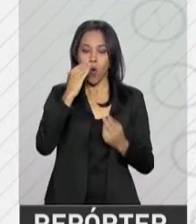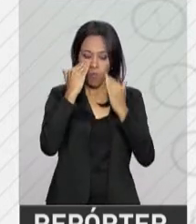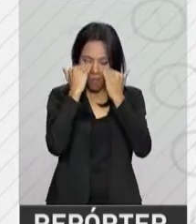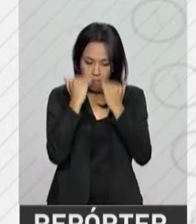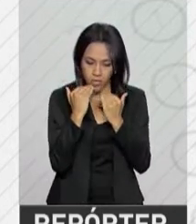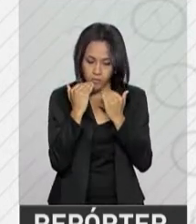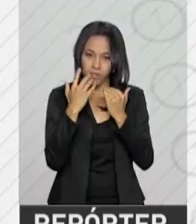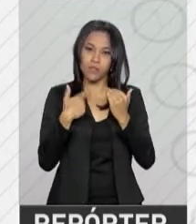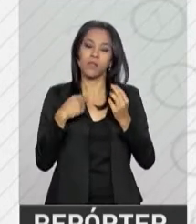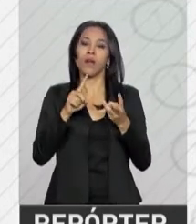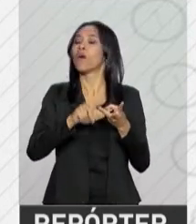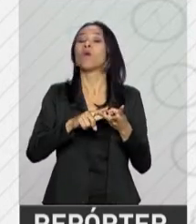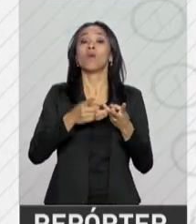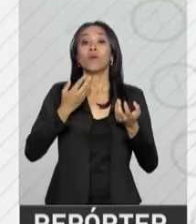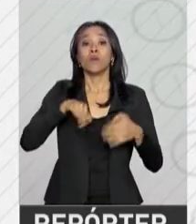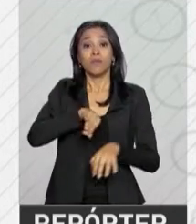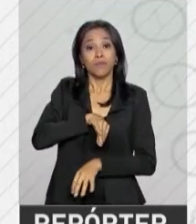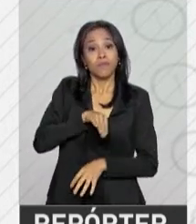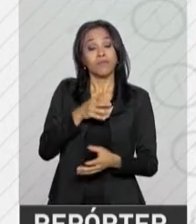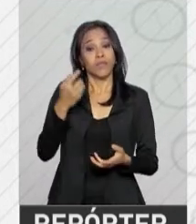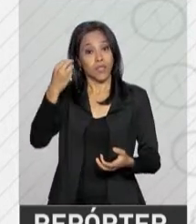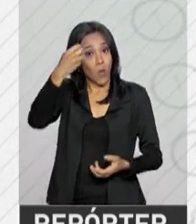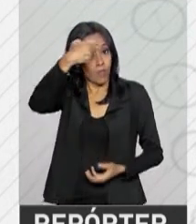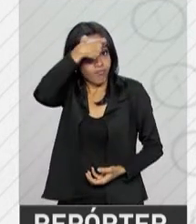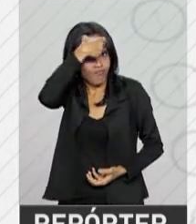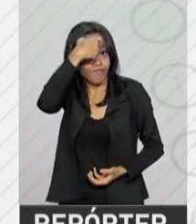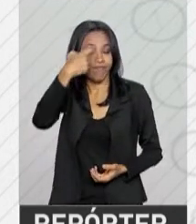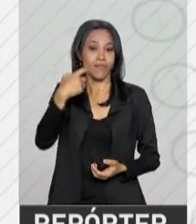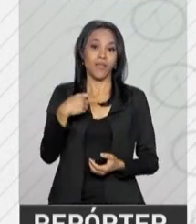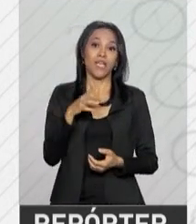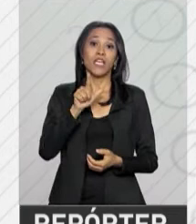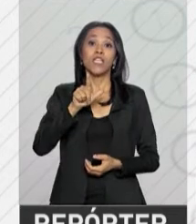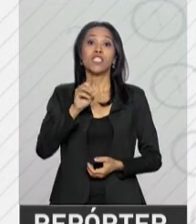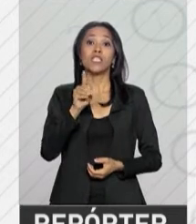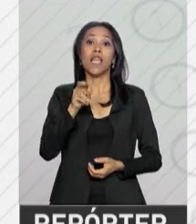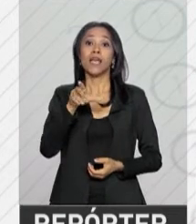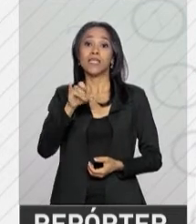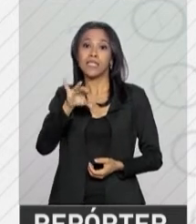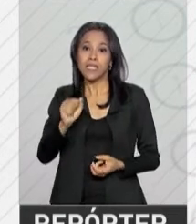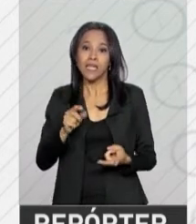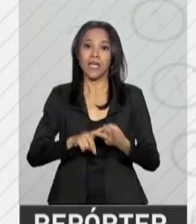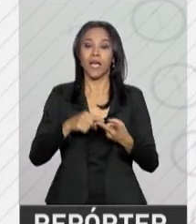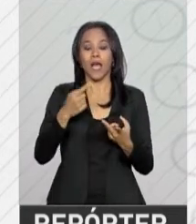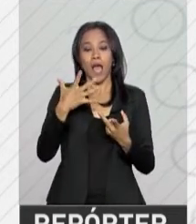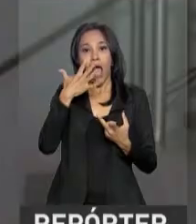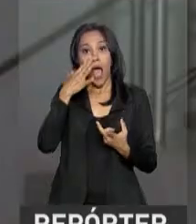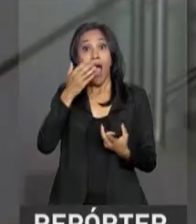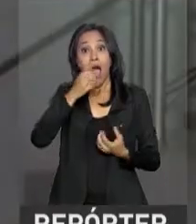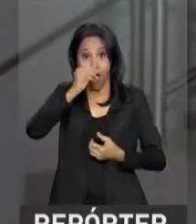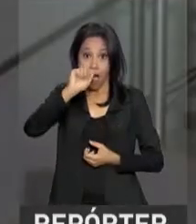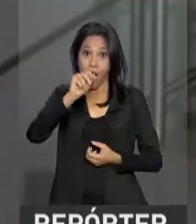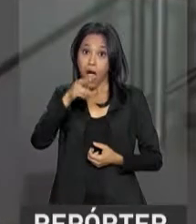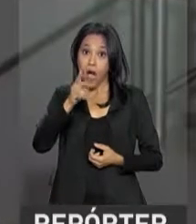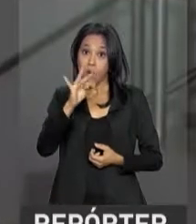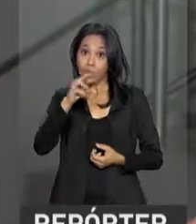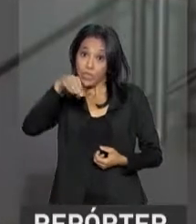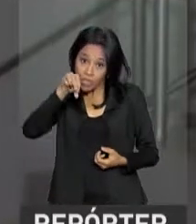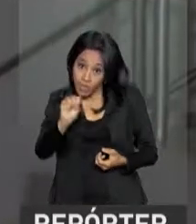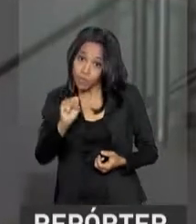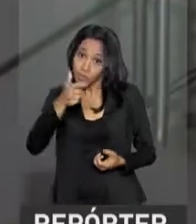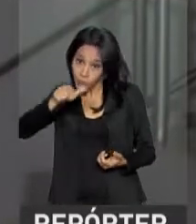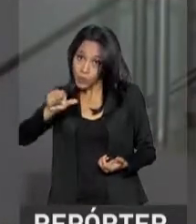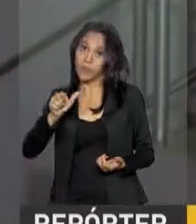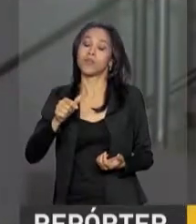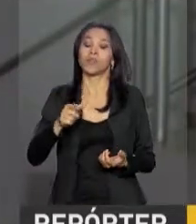visão, deficiência física ou intelectual, dislexia, déficit de atenção e autismo. As pessoas que têm, por